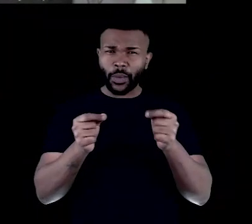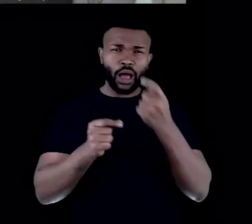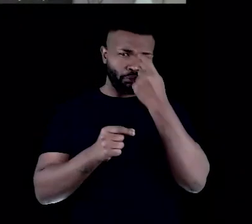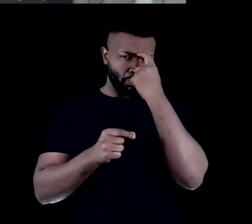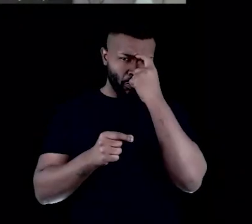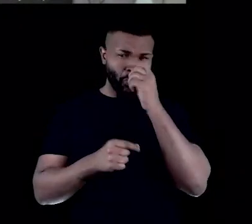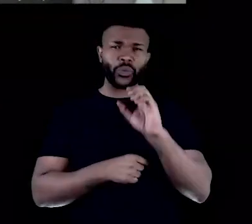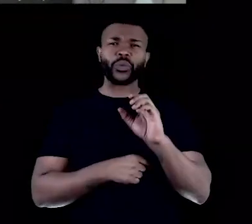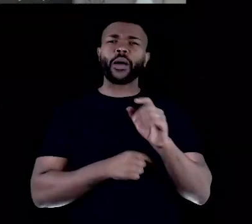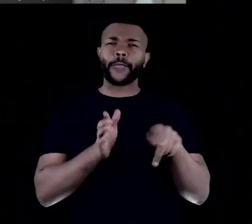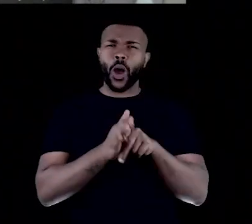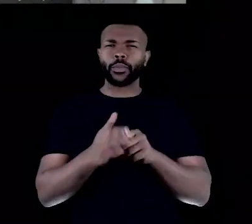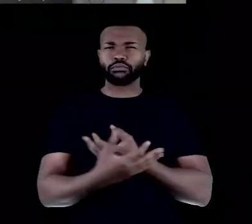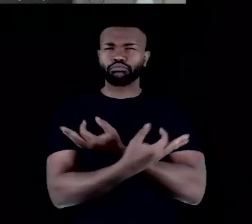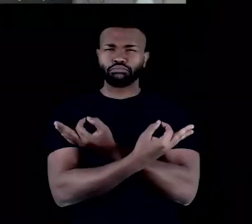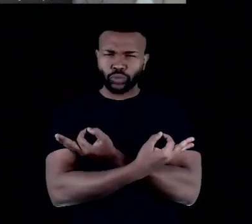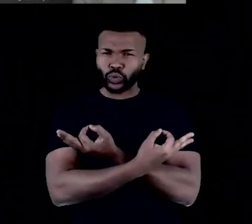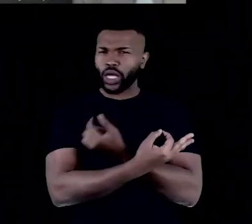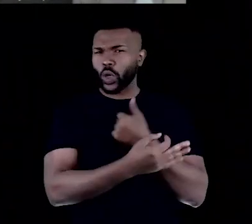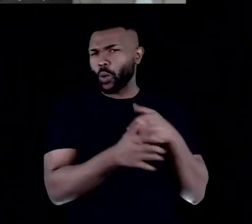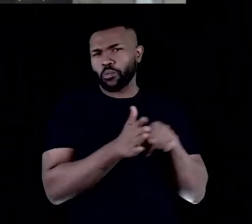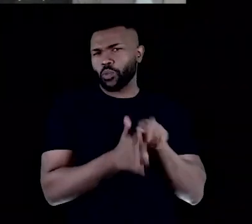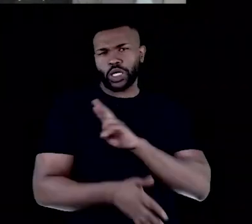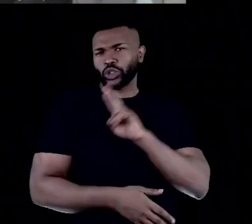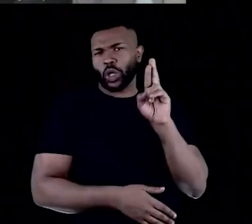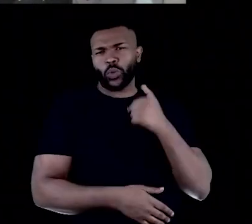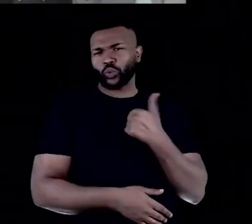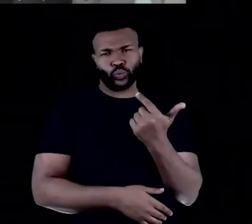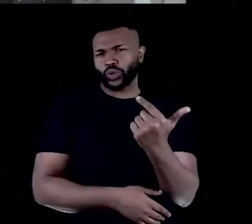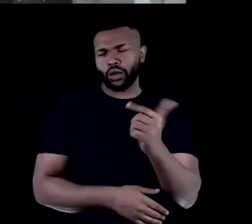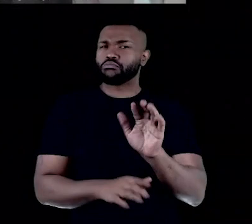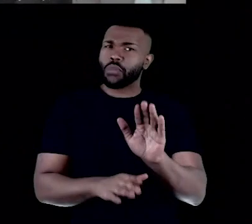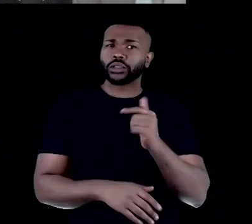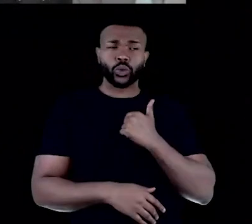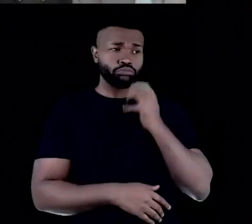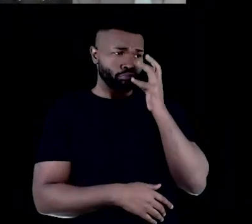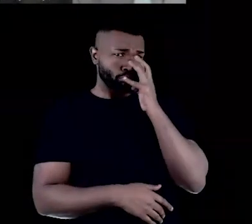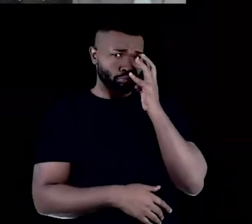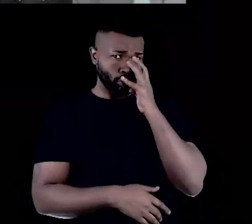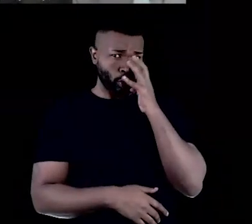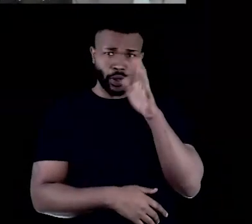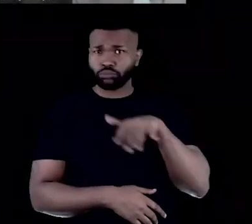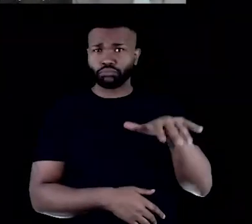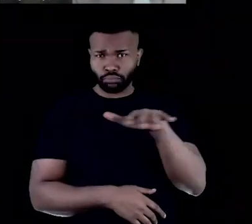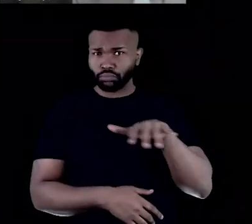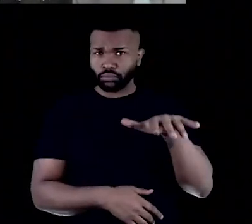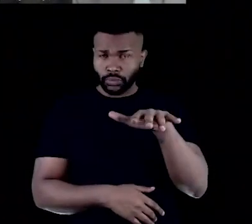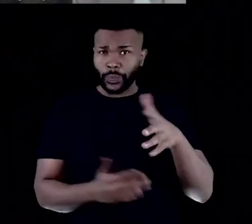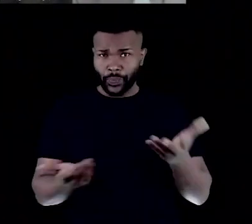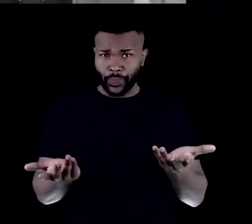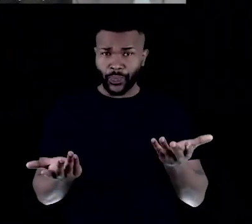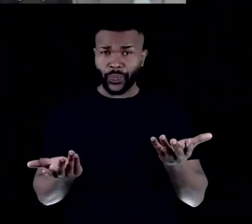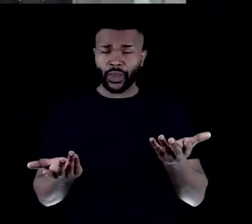o hinduísmo, que alimentam o budismo, e eu não sou nada disso, viu, gente? Eu não sou religioso, mas eu admiro todas, né?